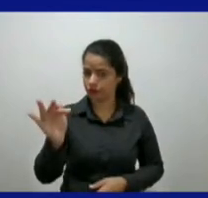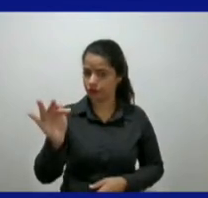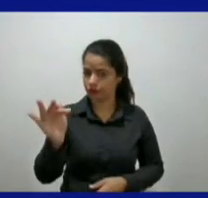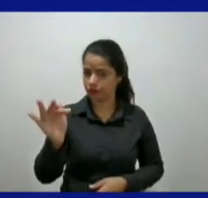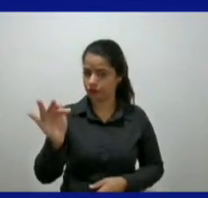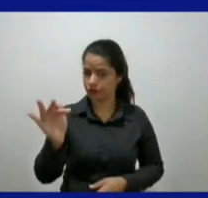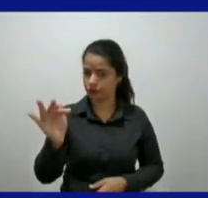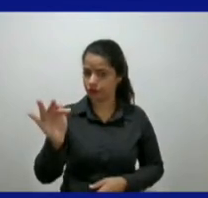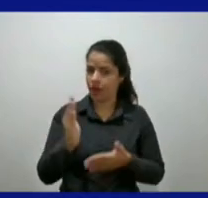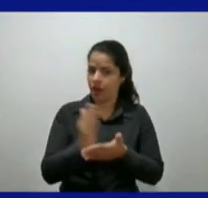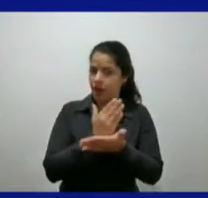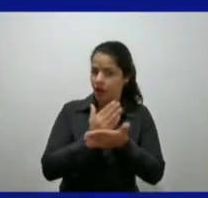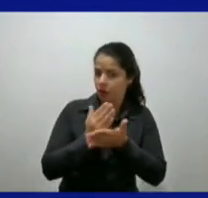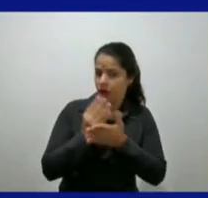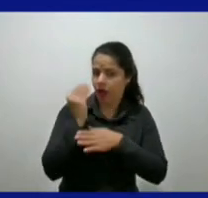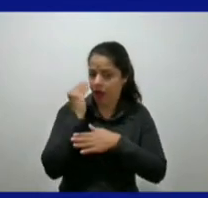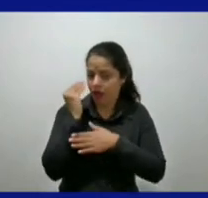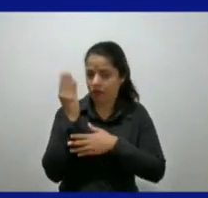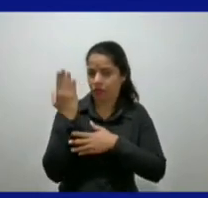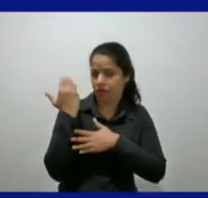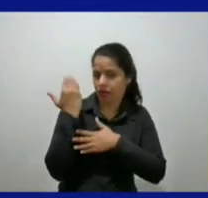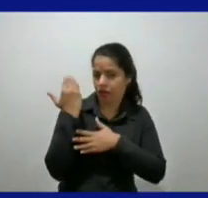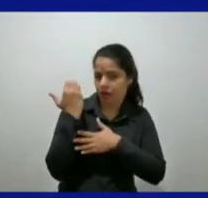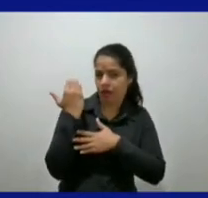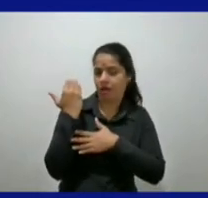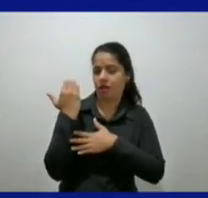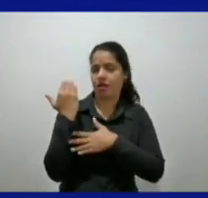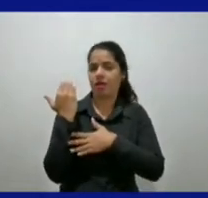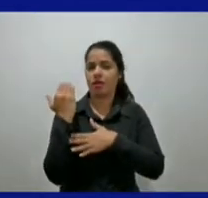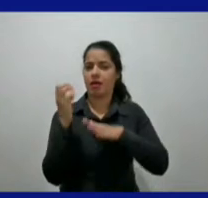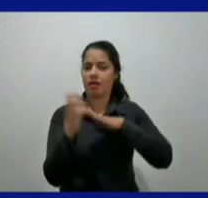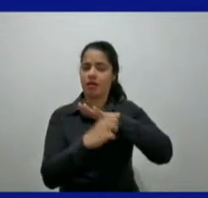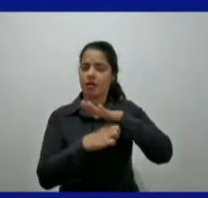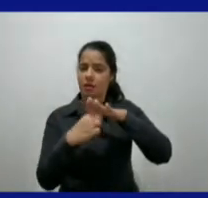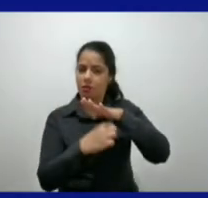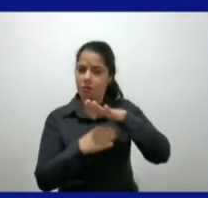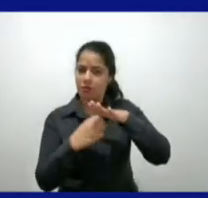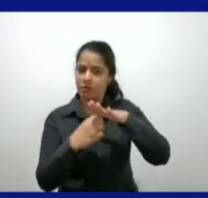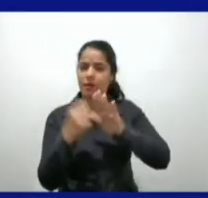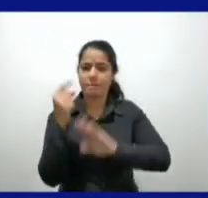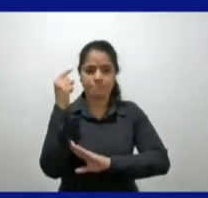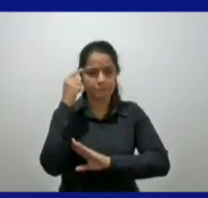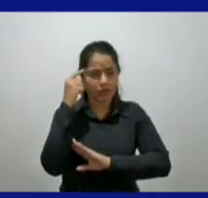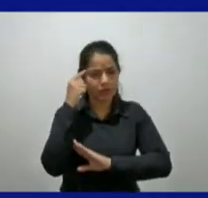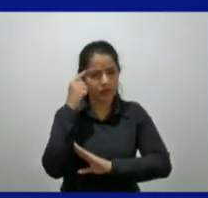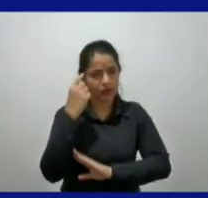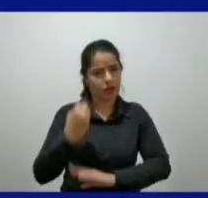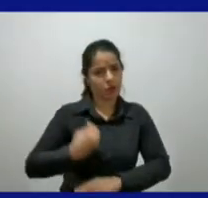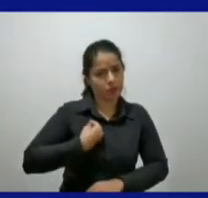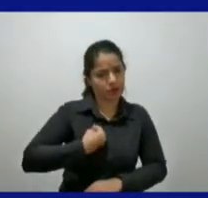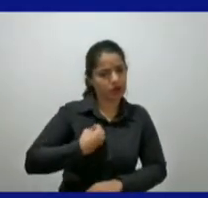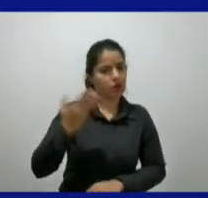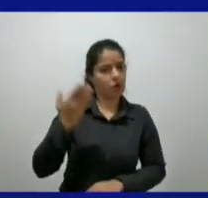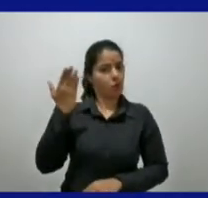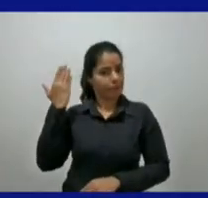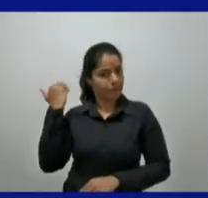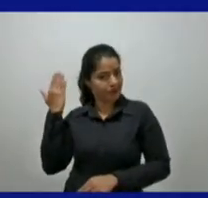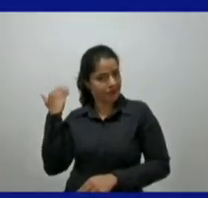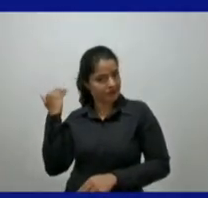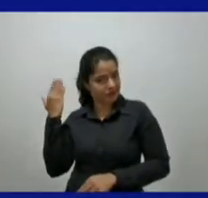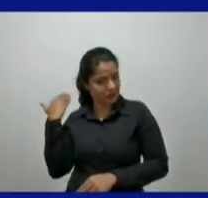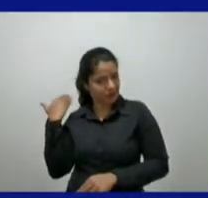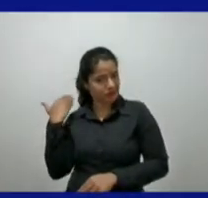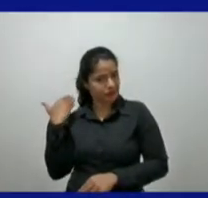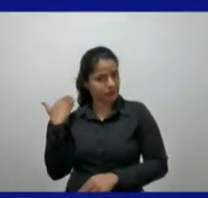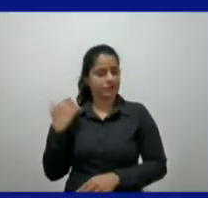analisam grupos de empresas apenas tomando em consideração o seu presente passado, o seu passado. E